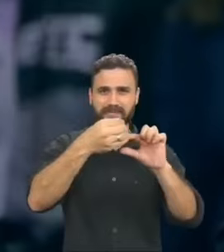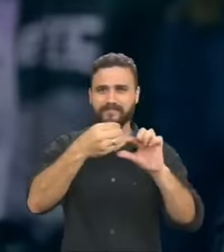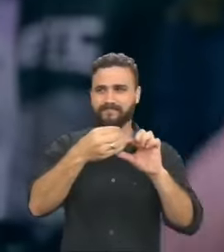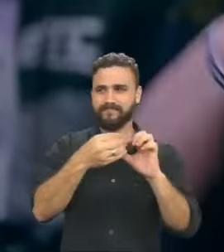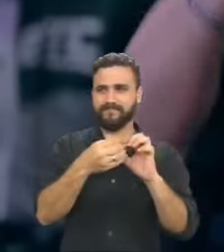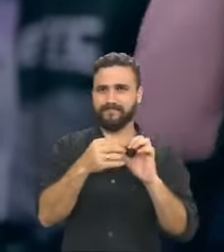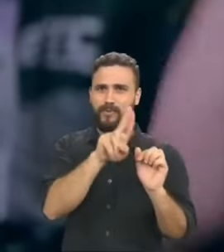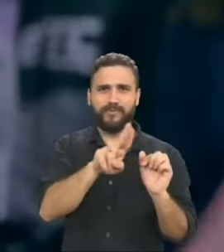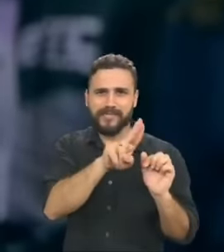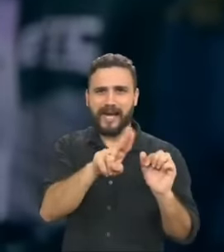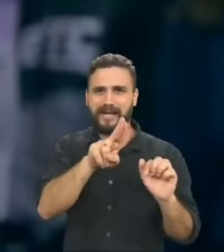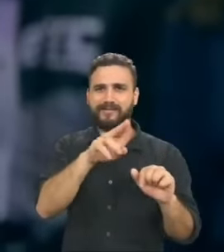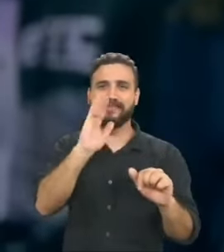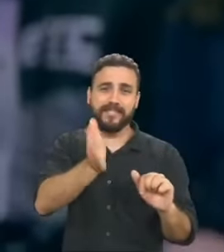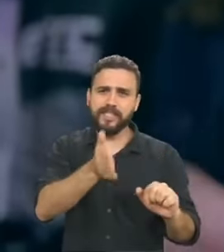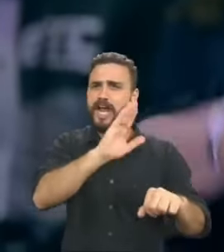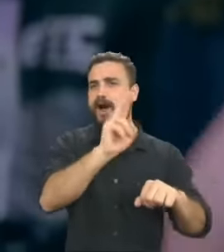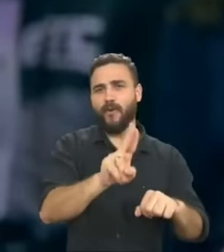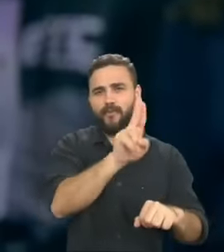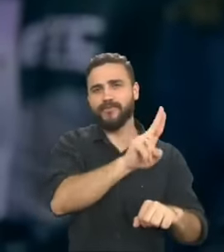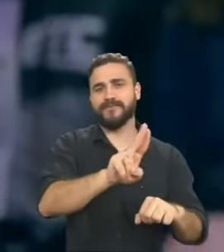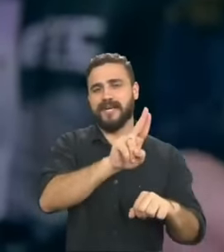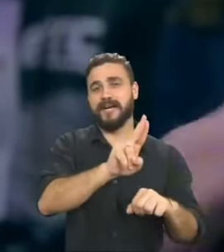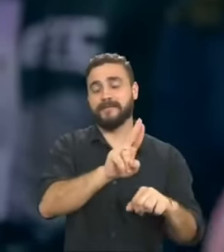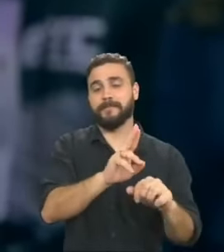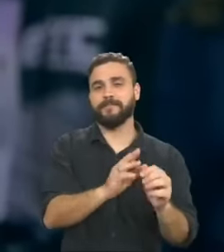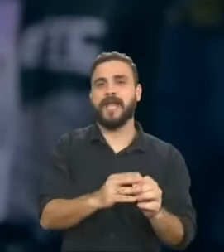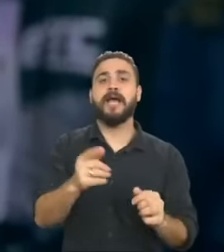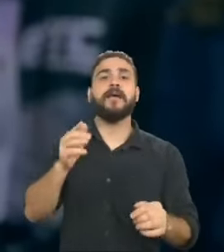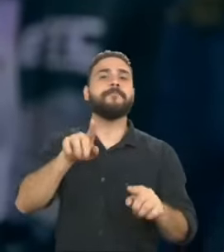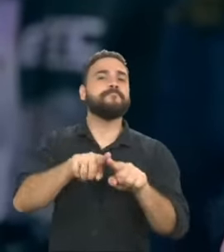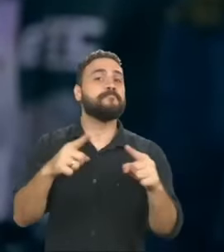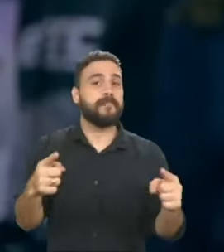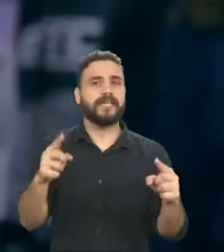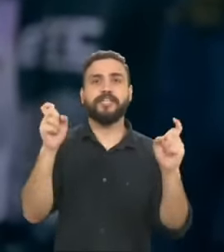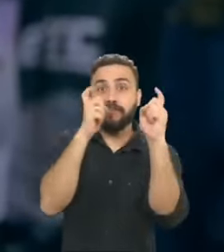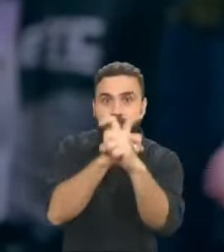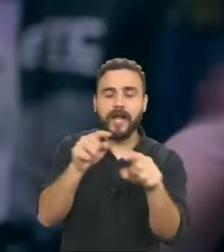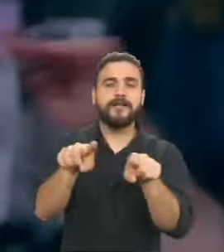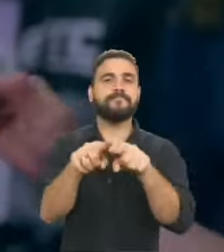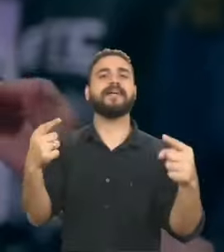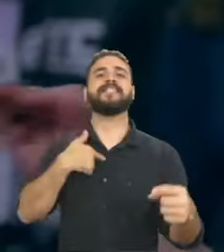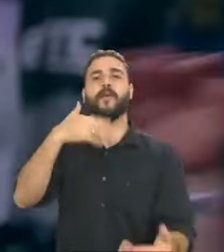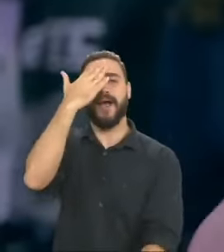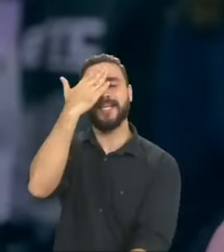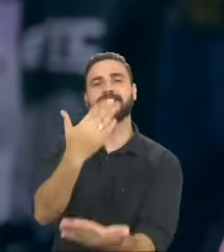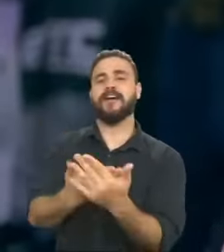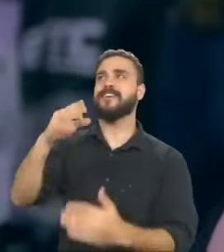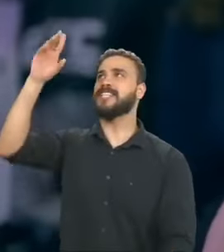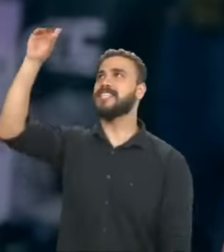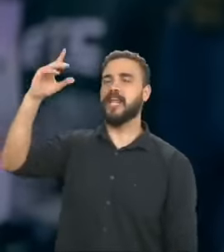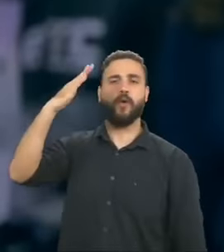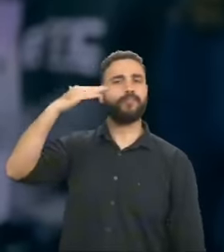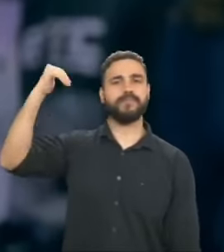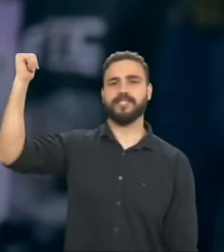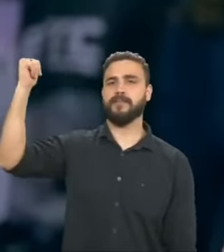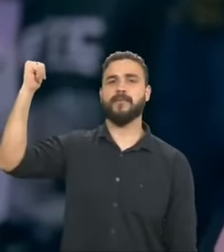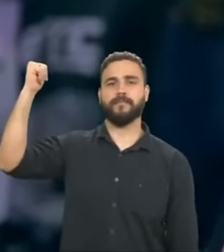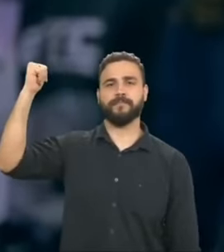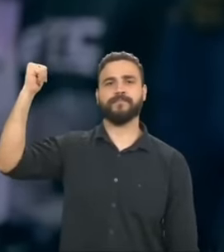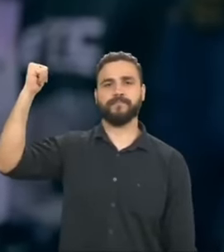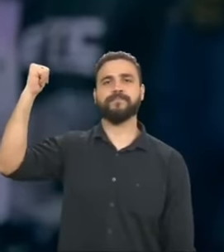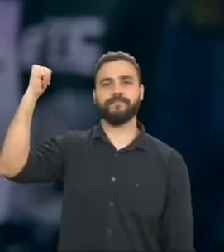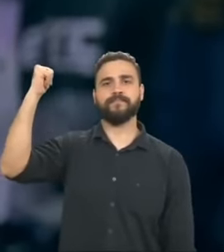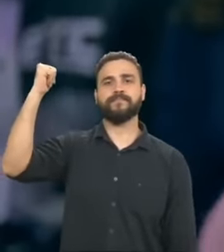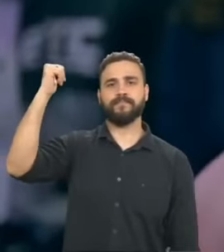tudo, vou embora? Uma convicção. Deus me chamou, Deus falou comigo. Então, caia o mundo, ou ele me tira daqui ou